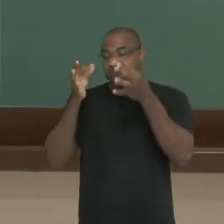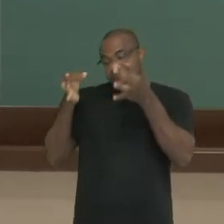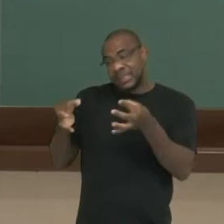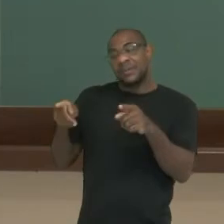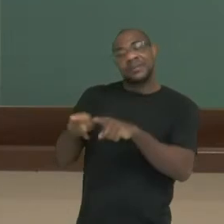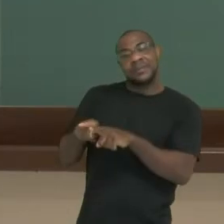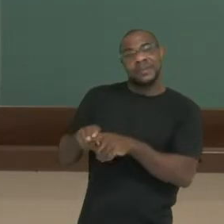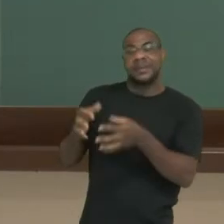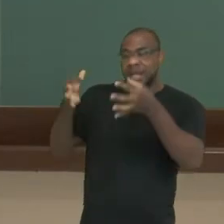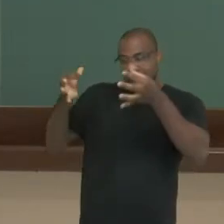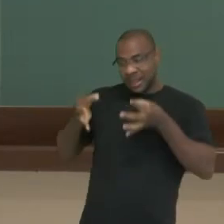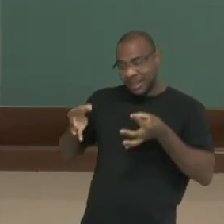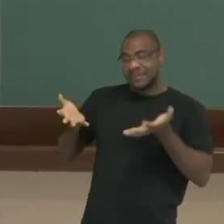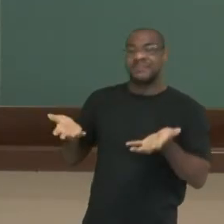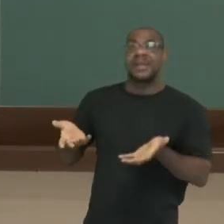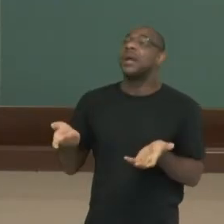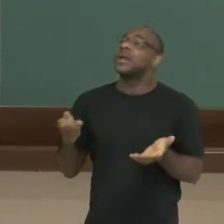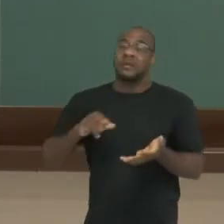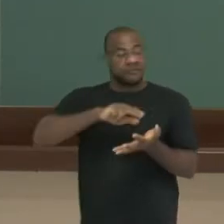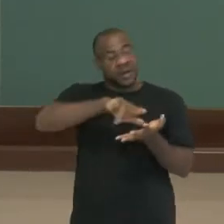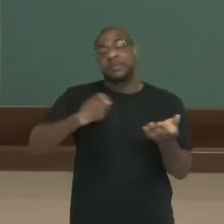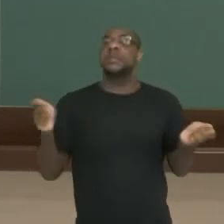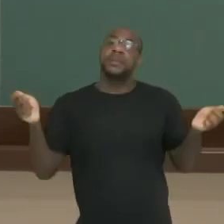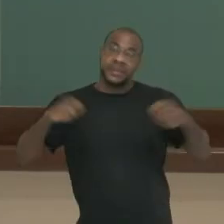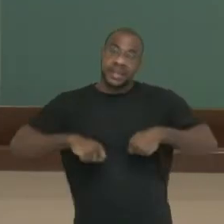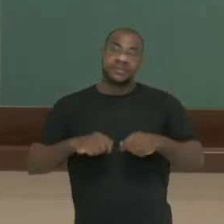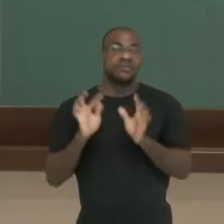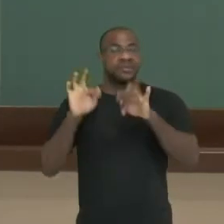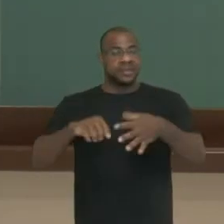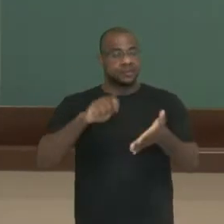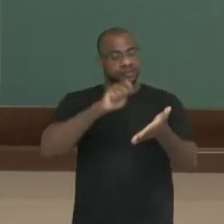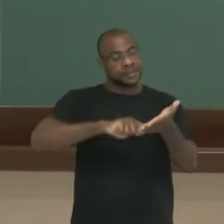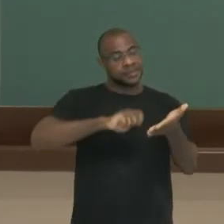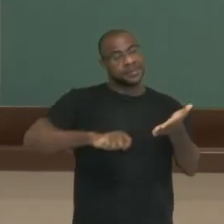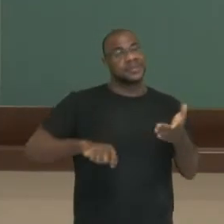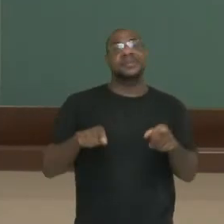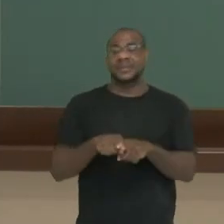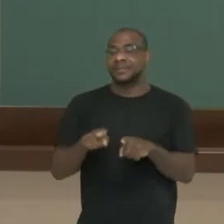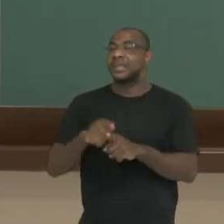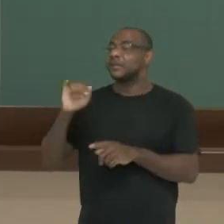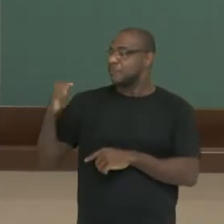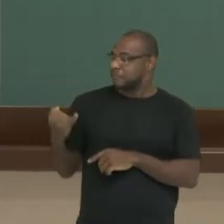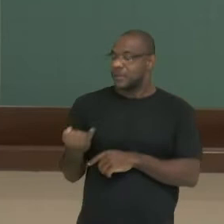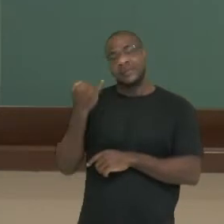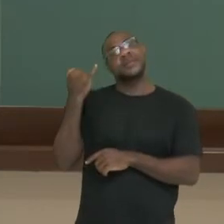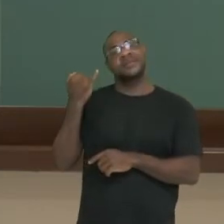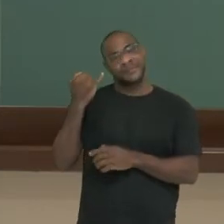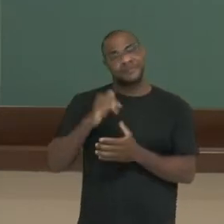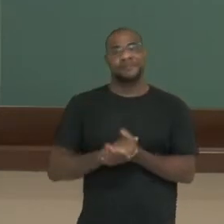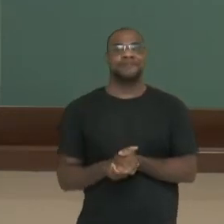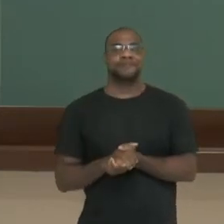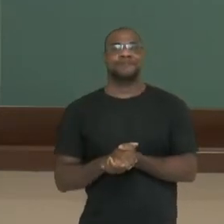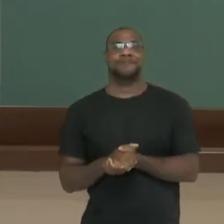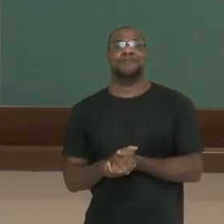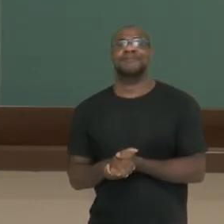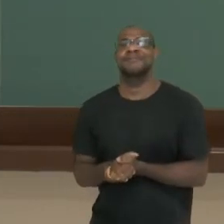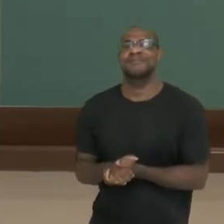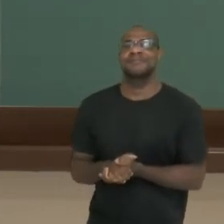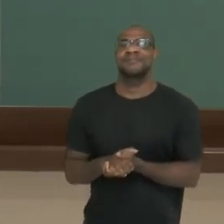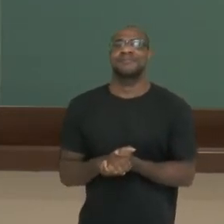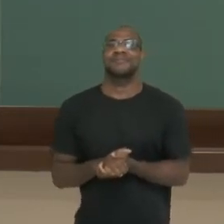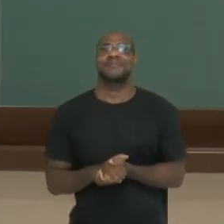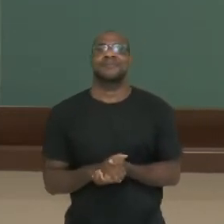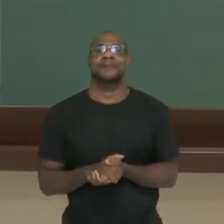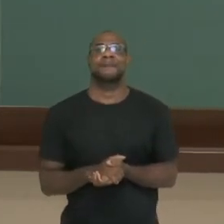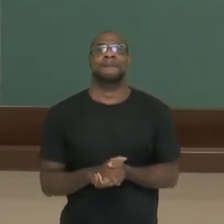enfim. São várias as possibilidades que nós temos de fazer um desfecho bem cordial, bem diplomático para encerrar uma carta